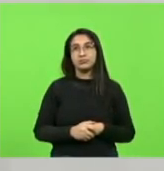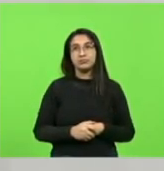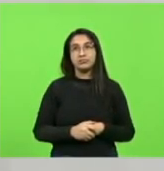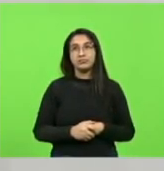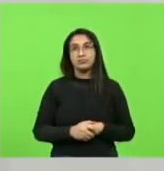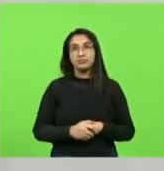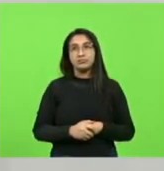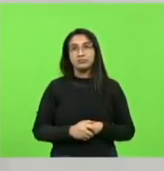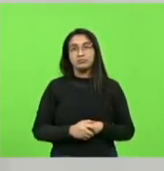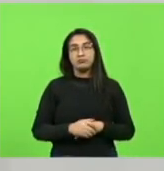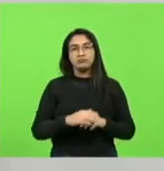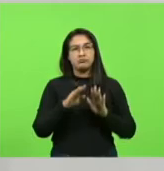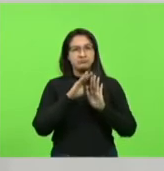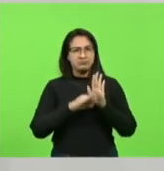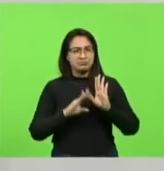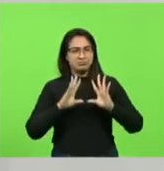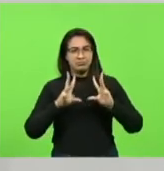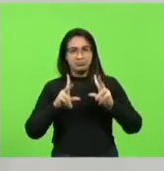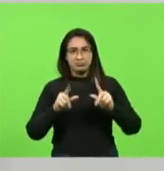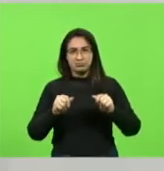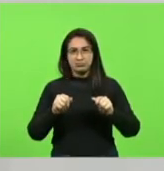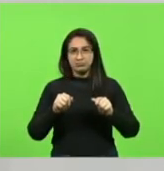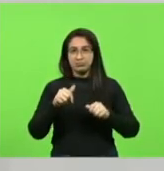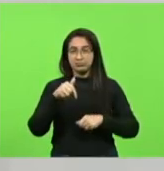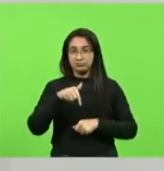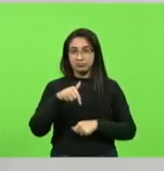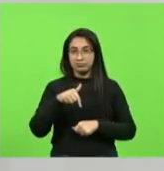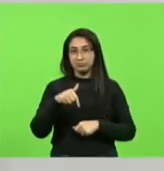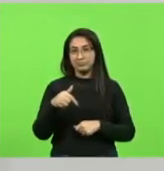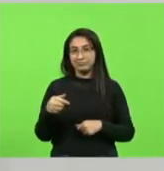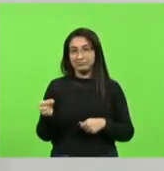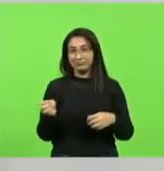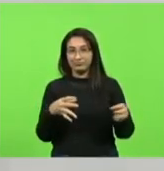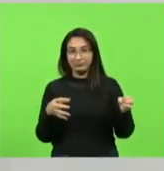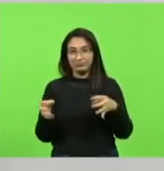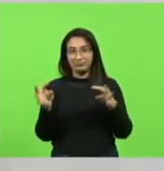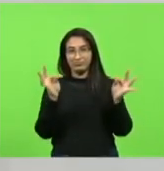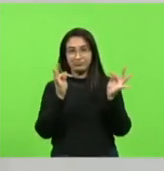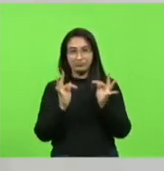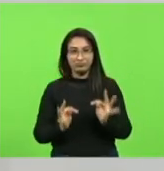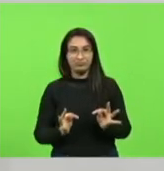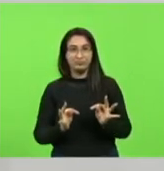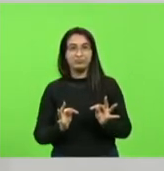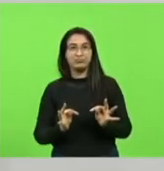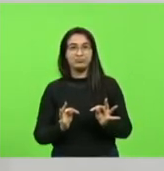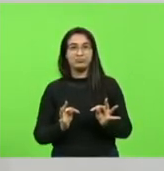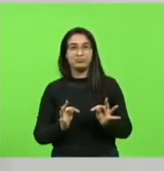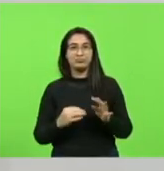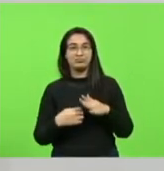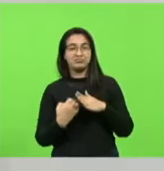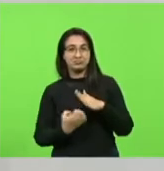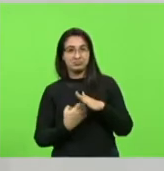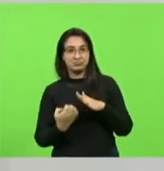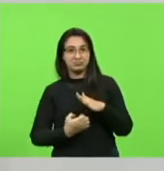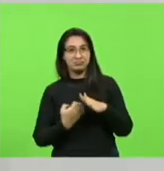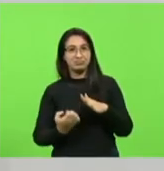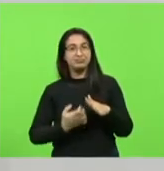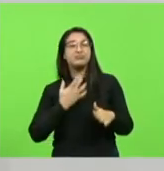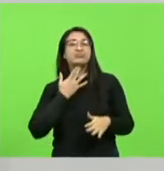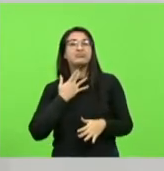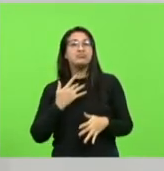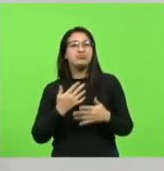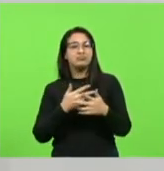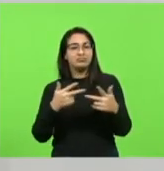faz com que o espírito de inovação, de tecnologia e o empreendedorismo faz da